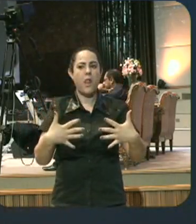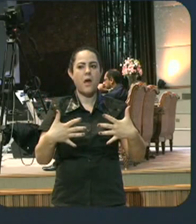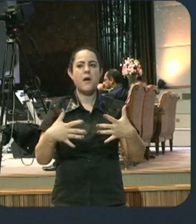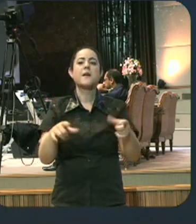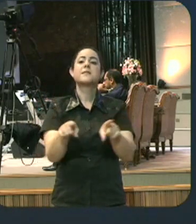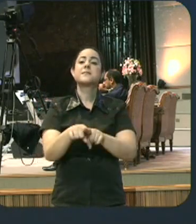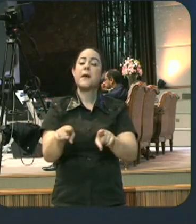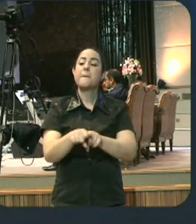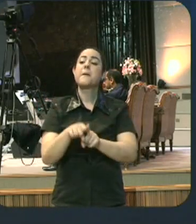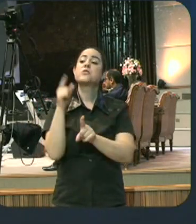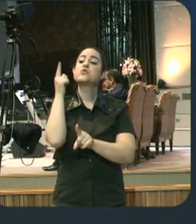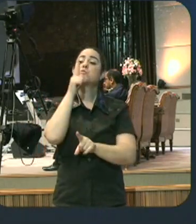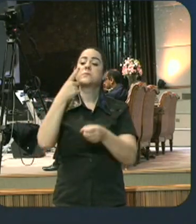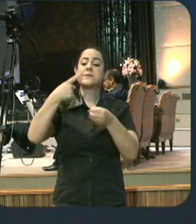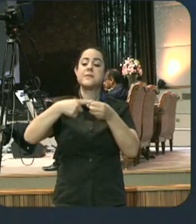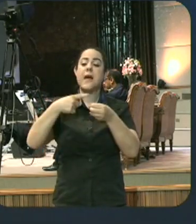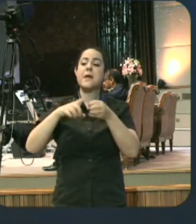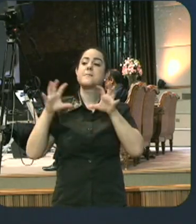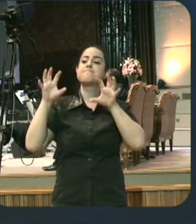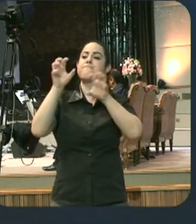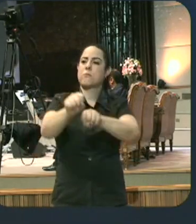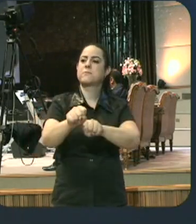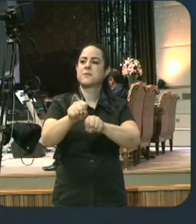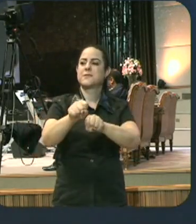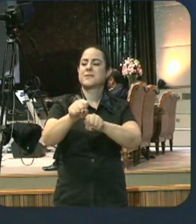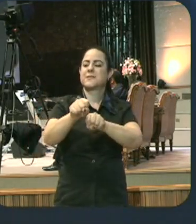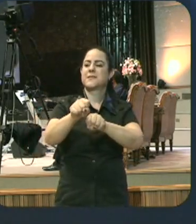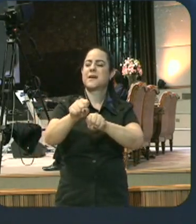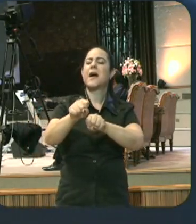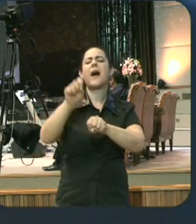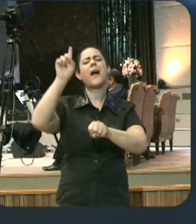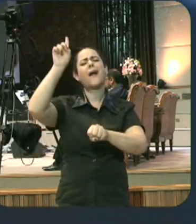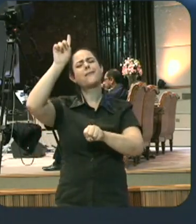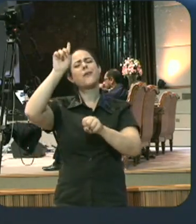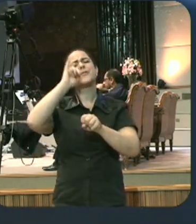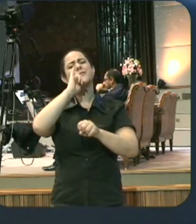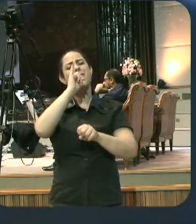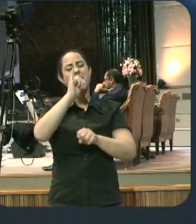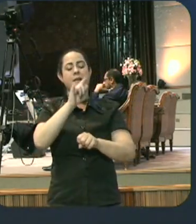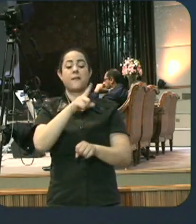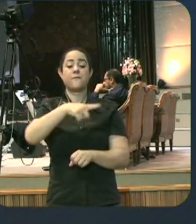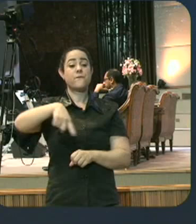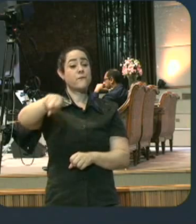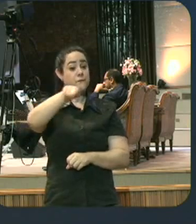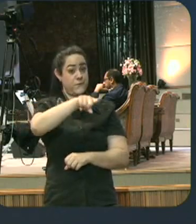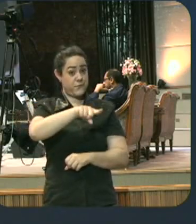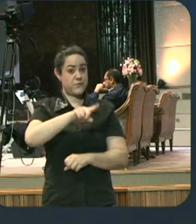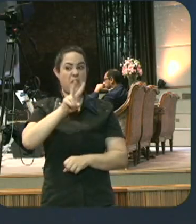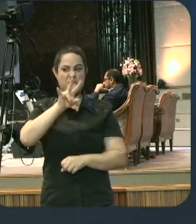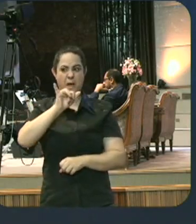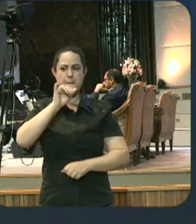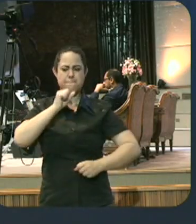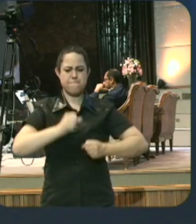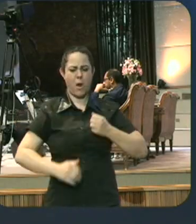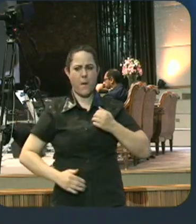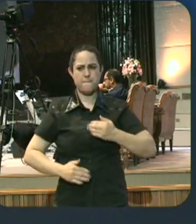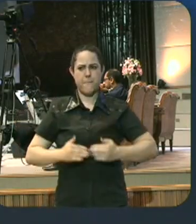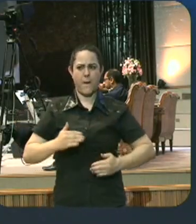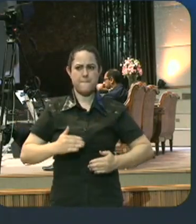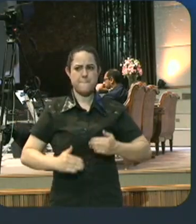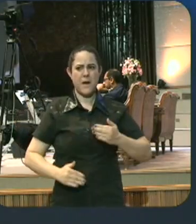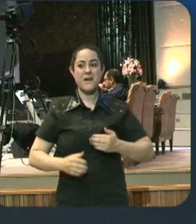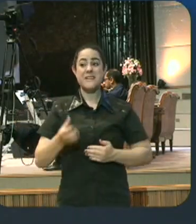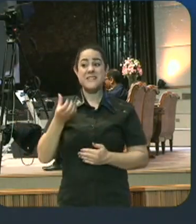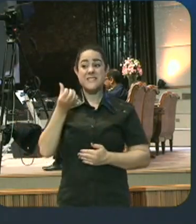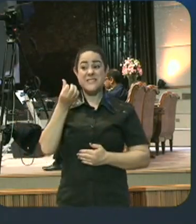quanto da tomada da cidade. E aí então Deus vai dizer para eles assim: olha, vocês vão marchar